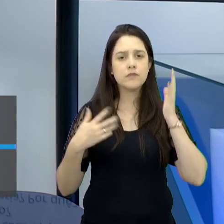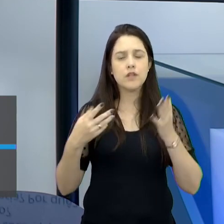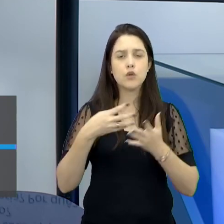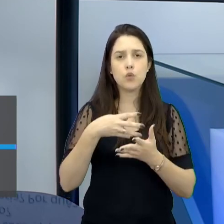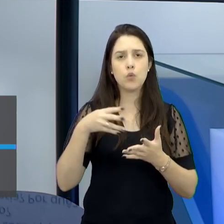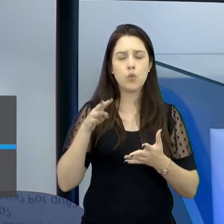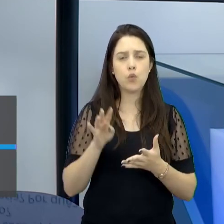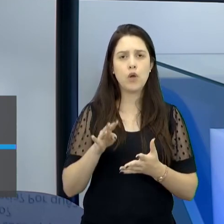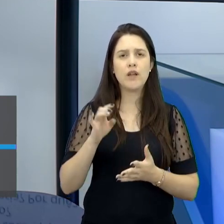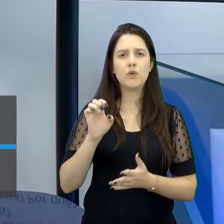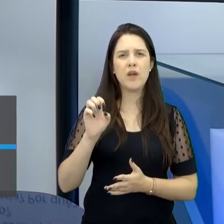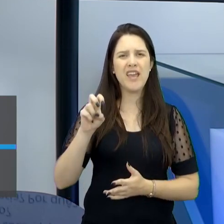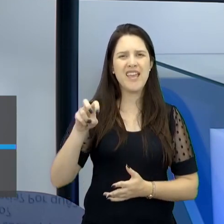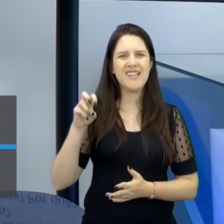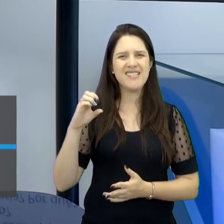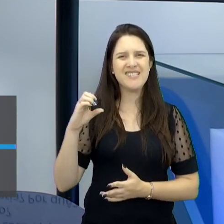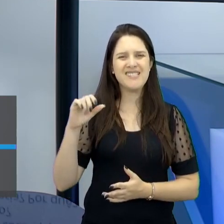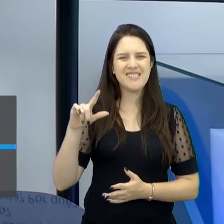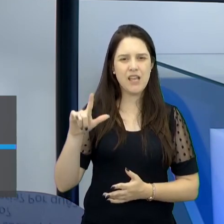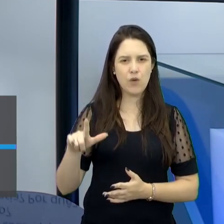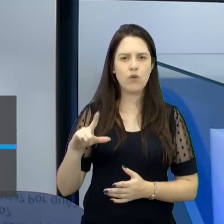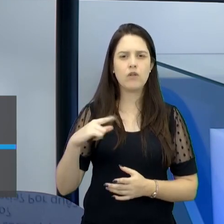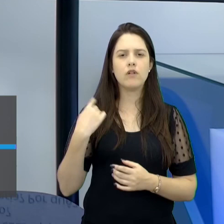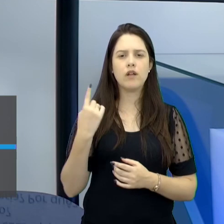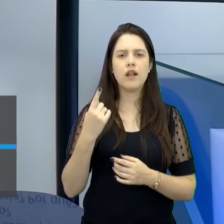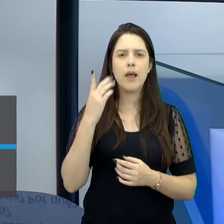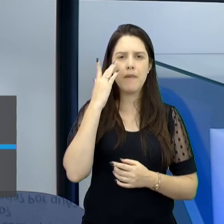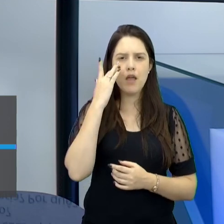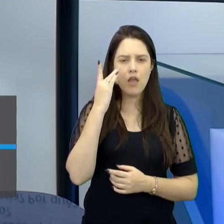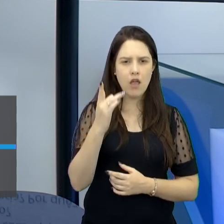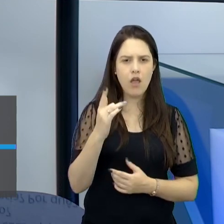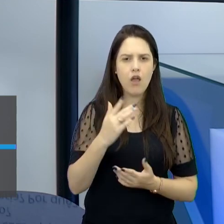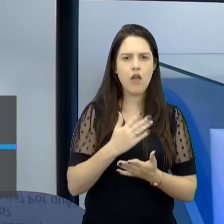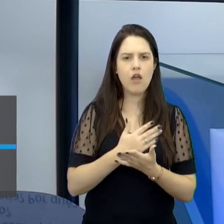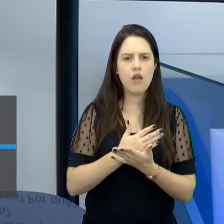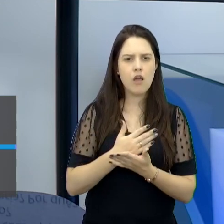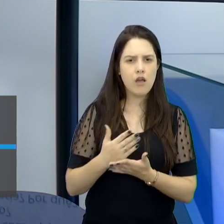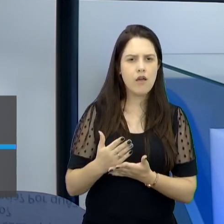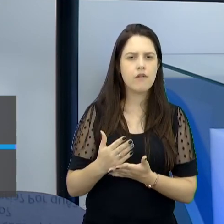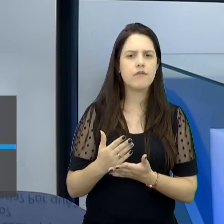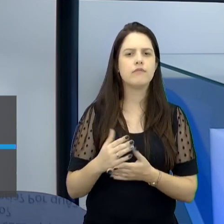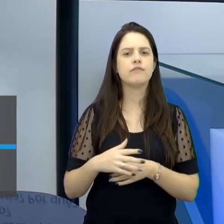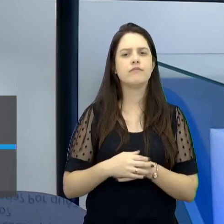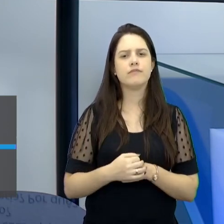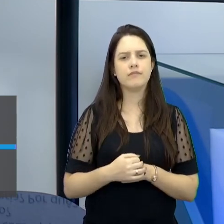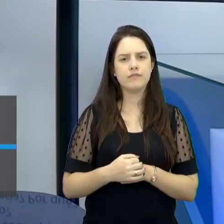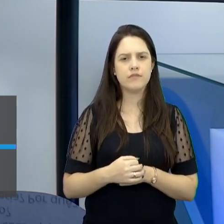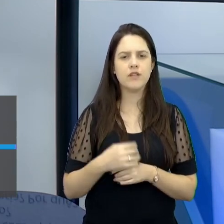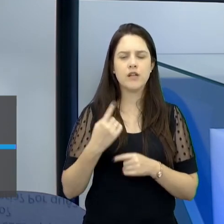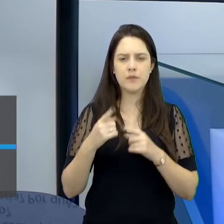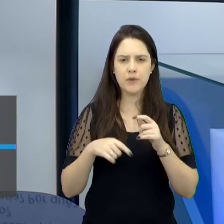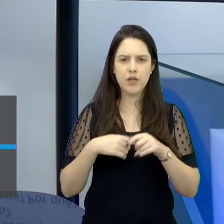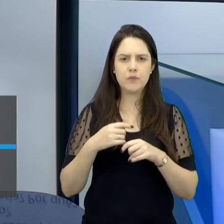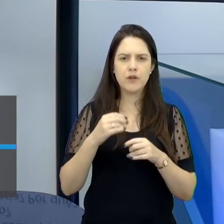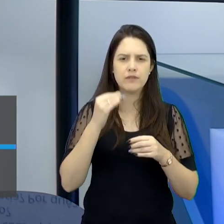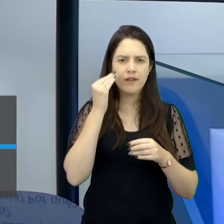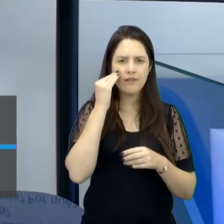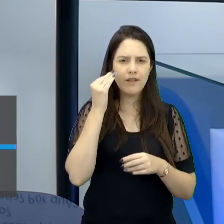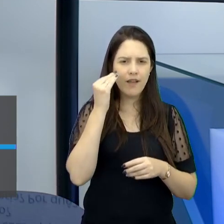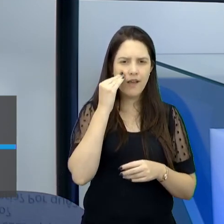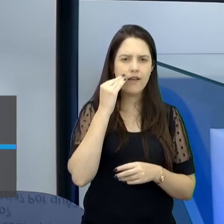planilha. Então, se você puder aí já começar a aula de amanhã com o Excel na mão, né? Para a gente já poder